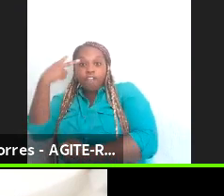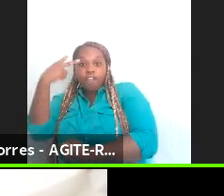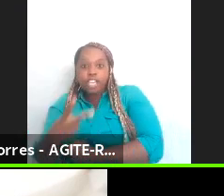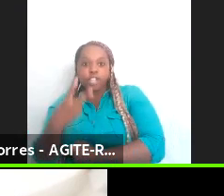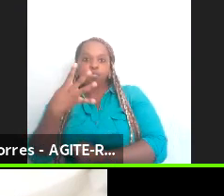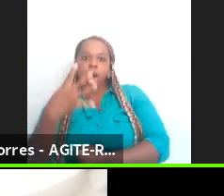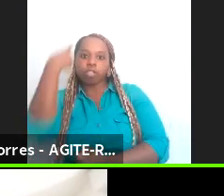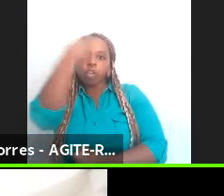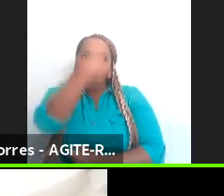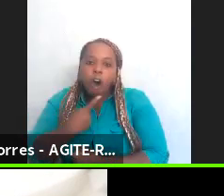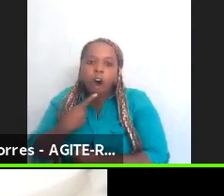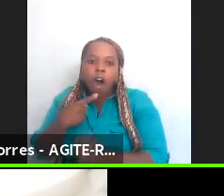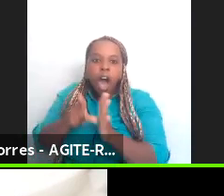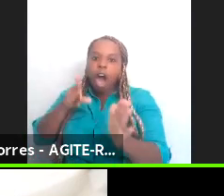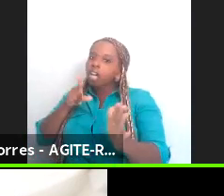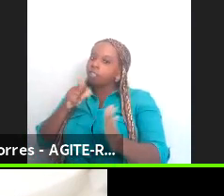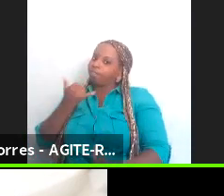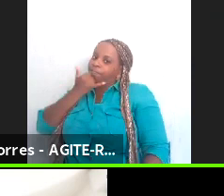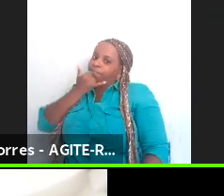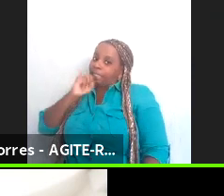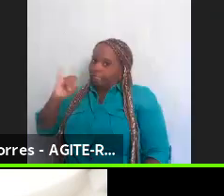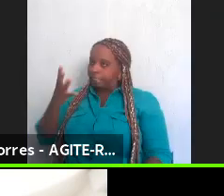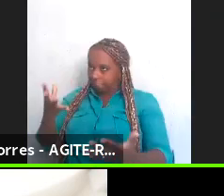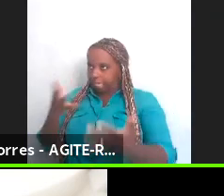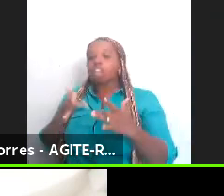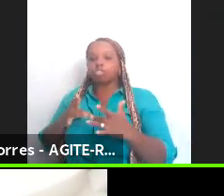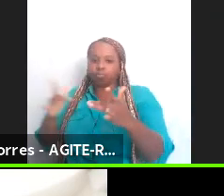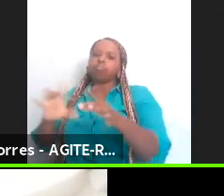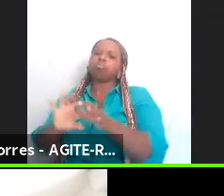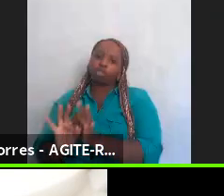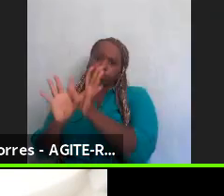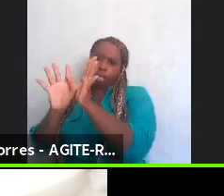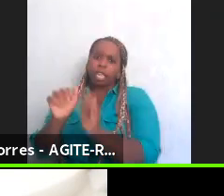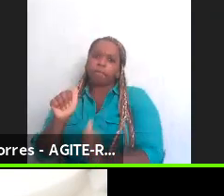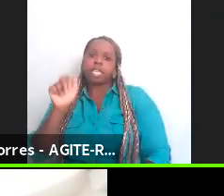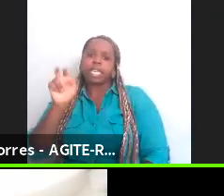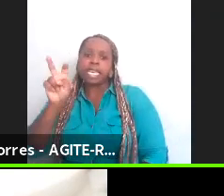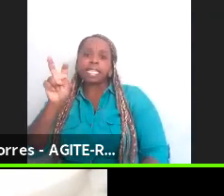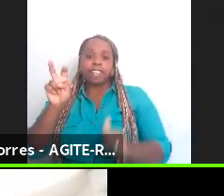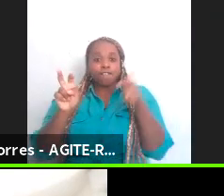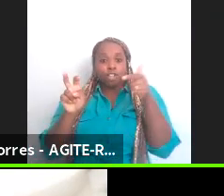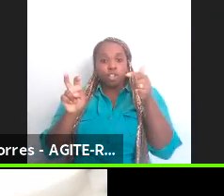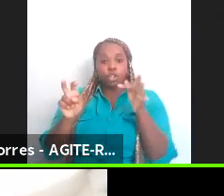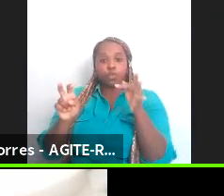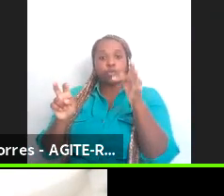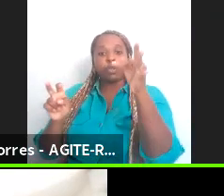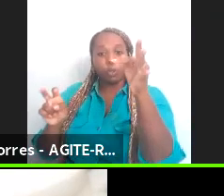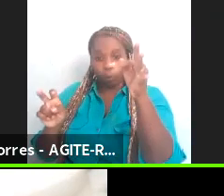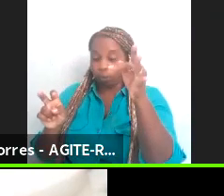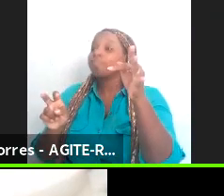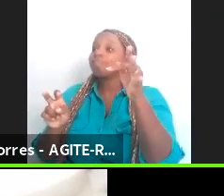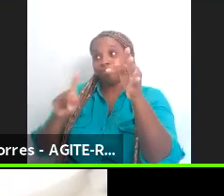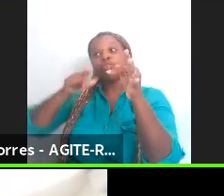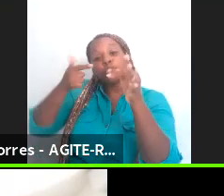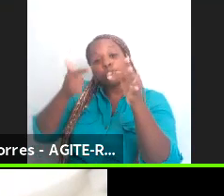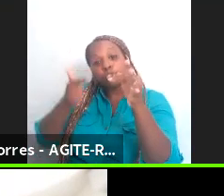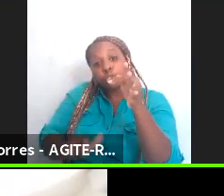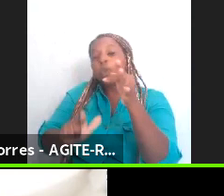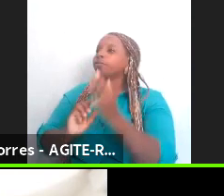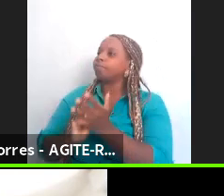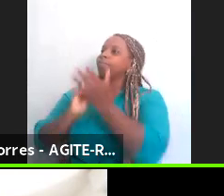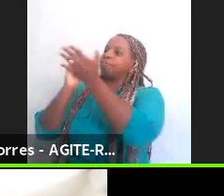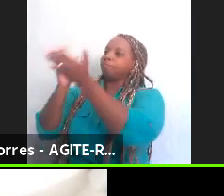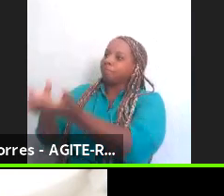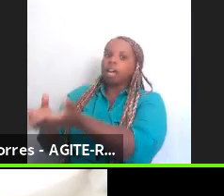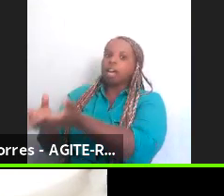antecedência. Se vocês quiserem, estamos disponíveis para o dia 15 ou dia 22. Mandei o orçamento revisado e estou aguardando a resposta. Vamos